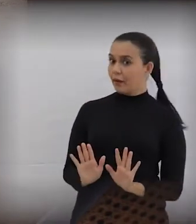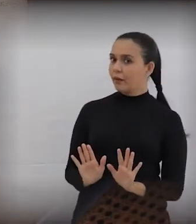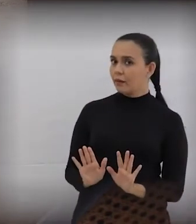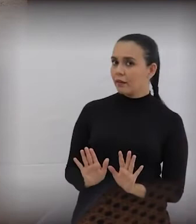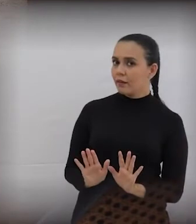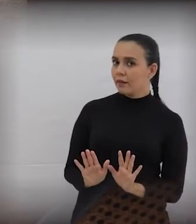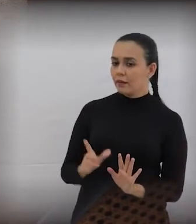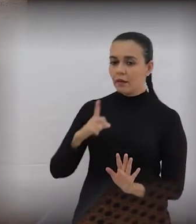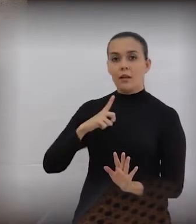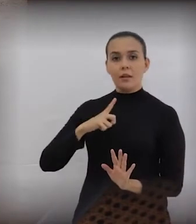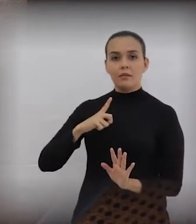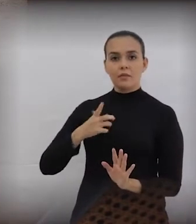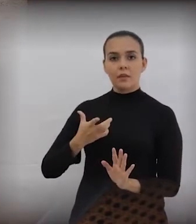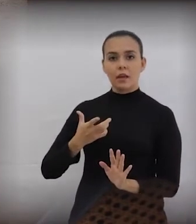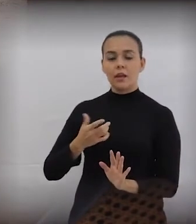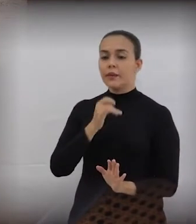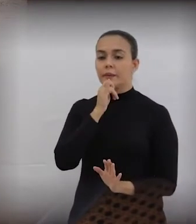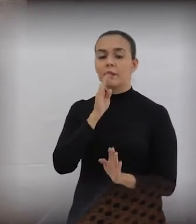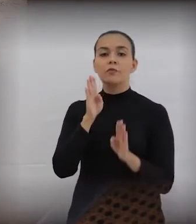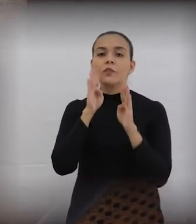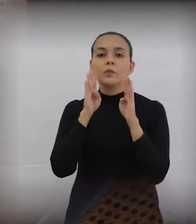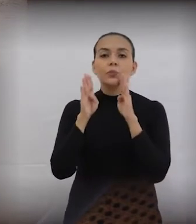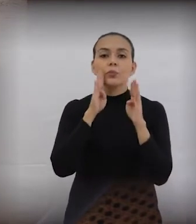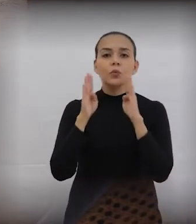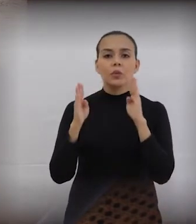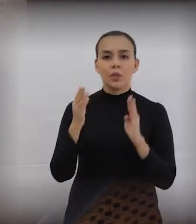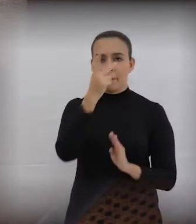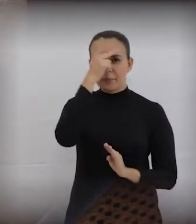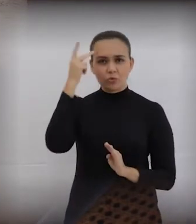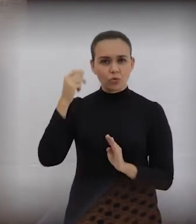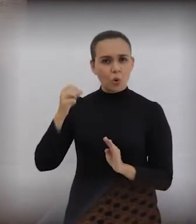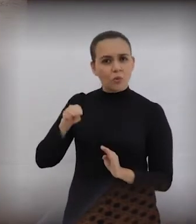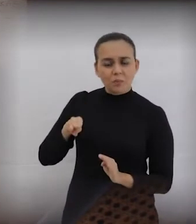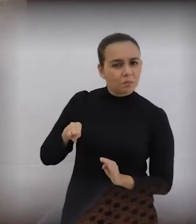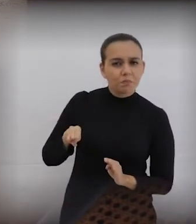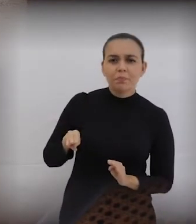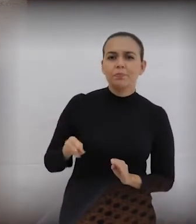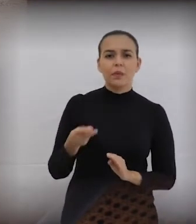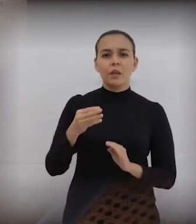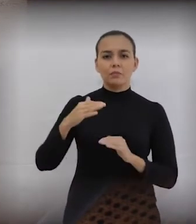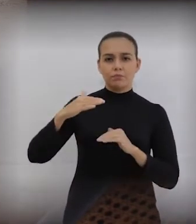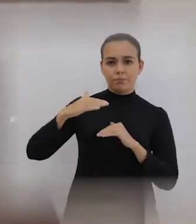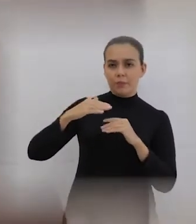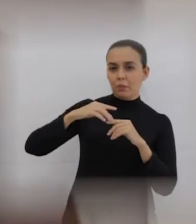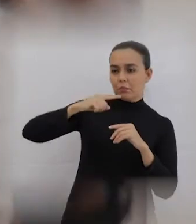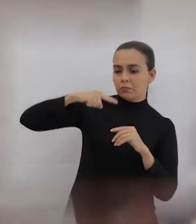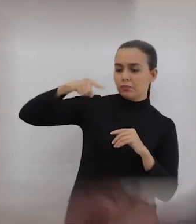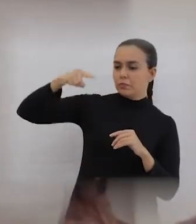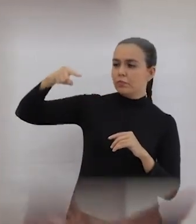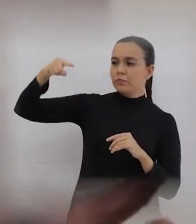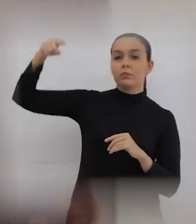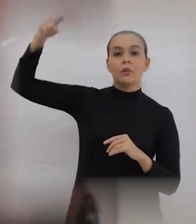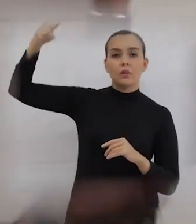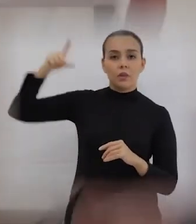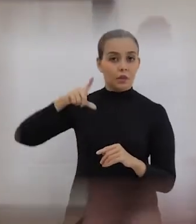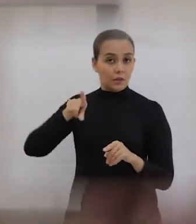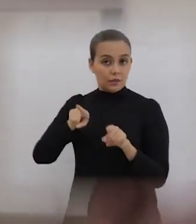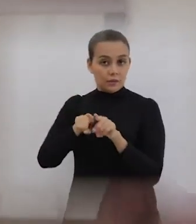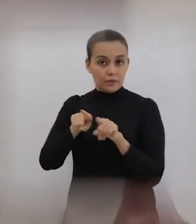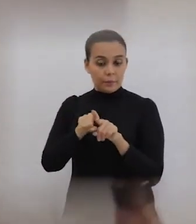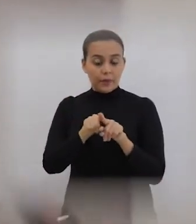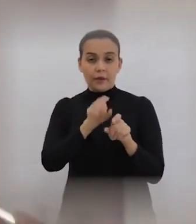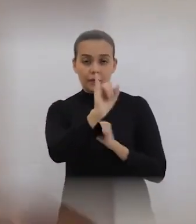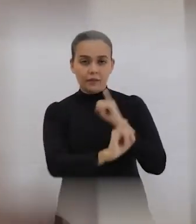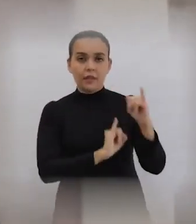alguma coisa. Otimizar o quê? O modelo de negócio do Facebook. Qual é o modelo de negócio do Facebook? Que você fica o maior tempo